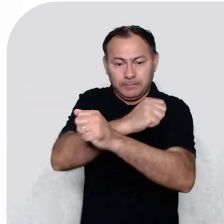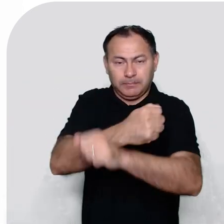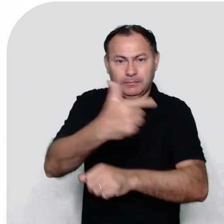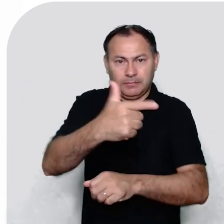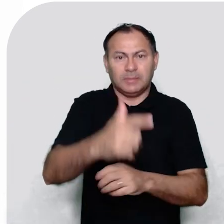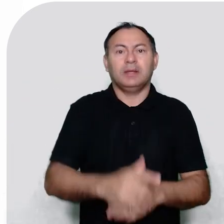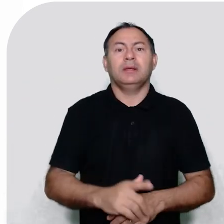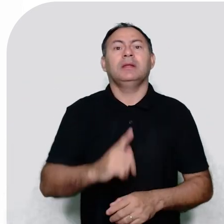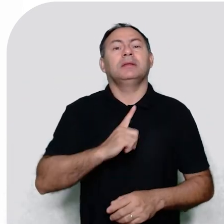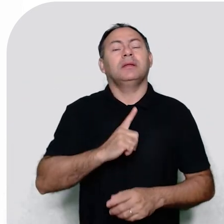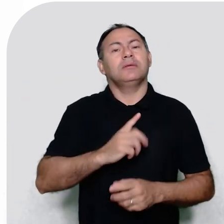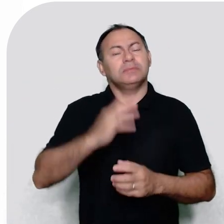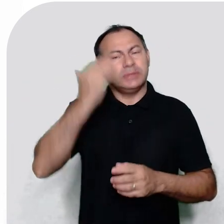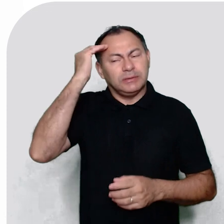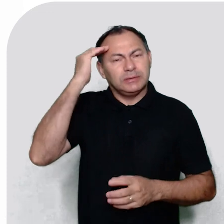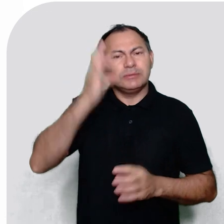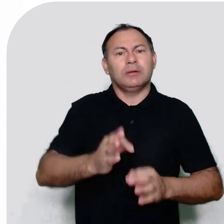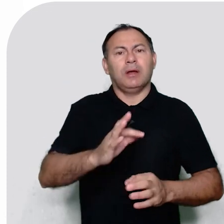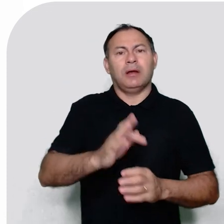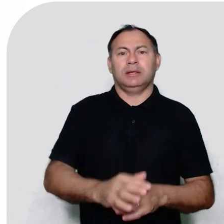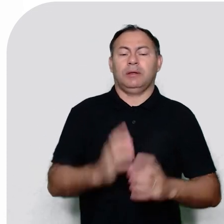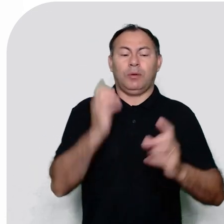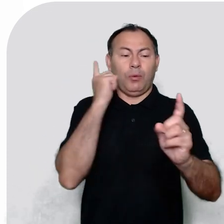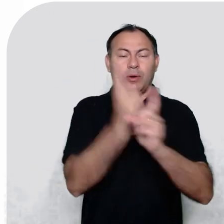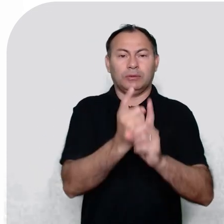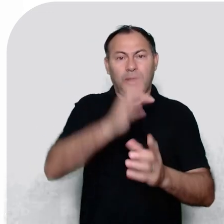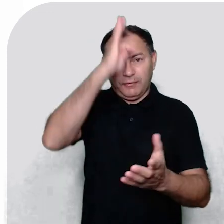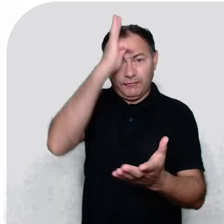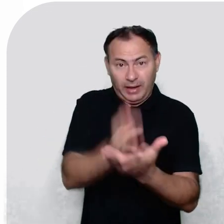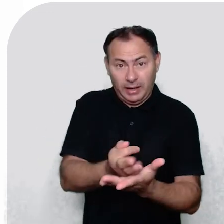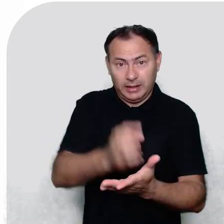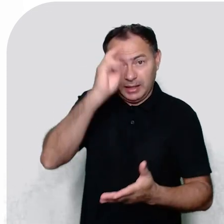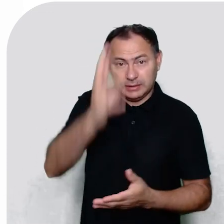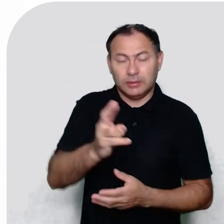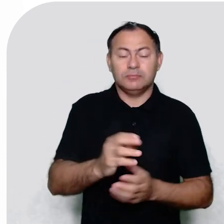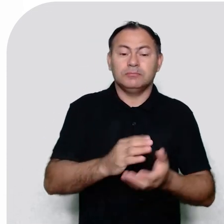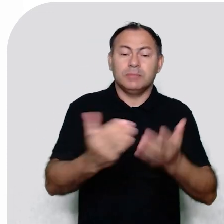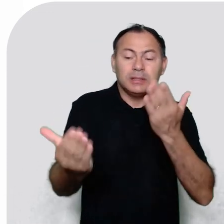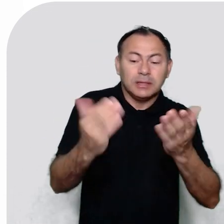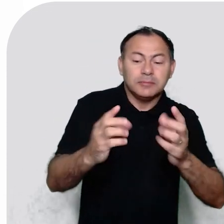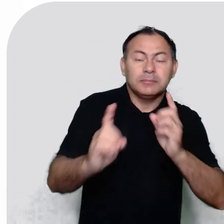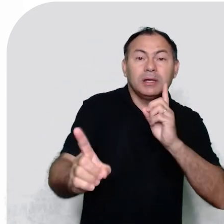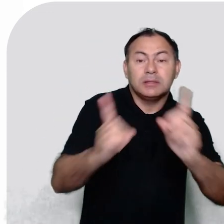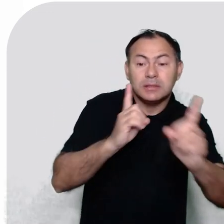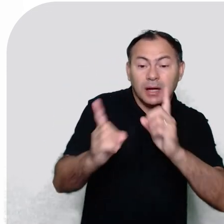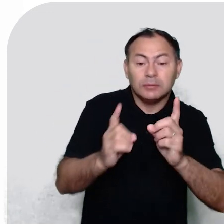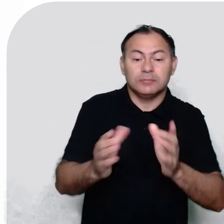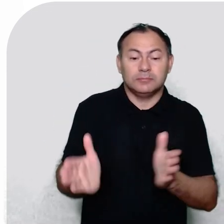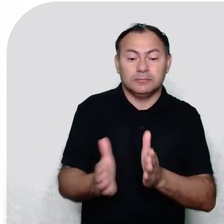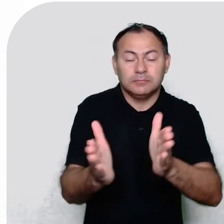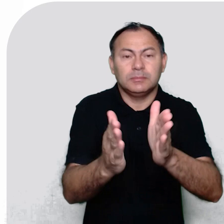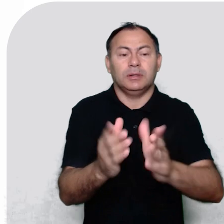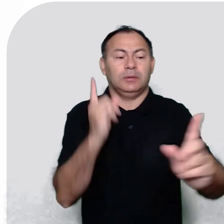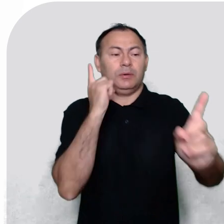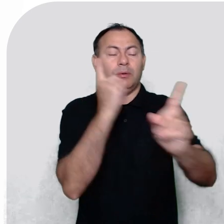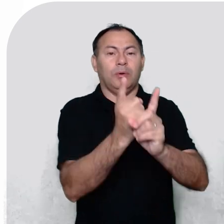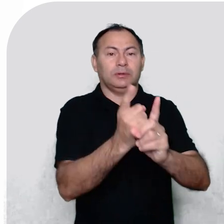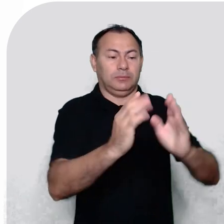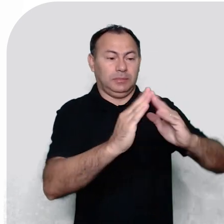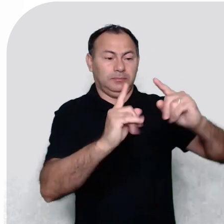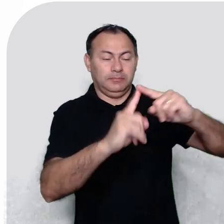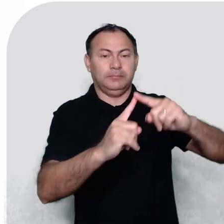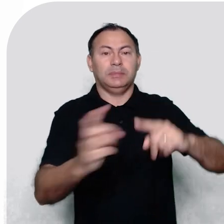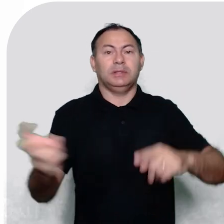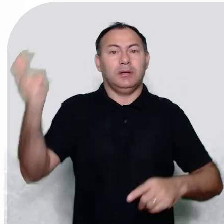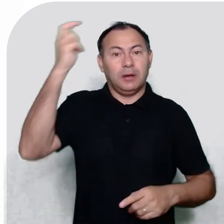encontro entre a fé e a cultura, baseada no diálogo que há de ser o caminho para que o encontro entre a Igreja